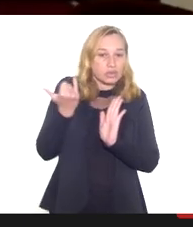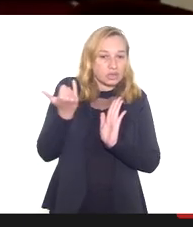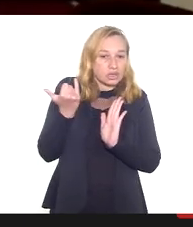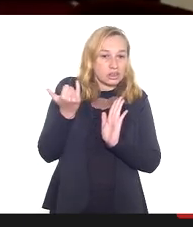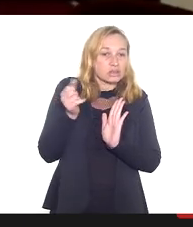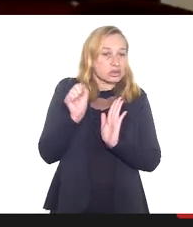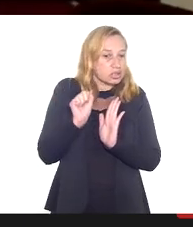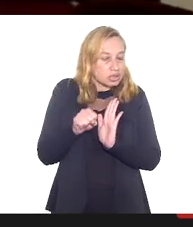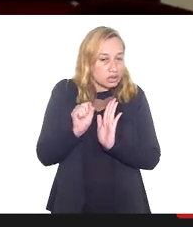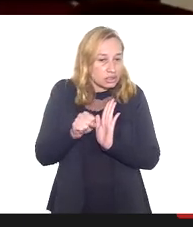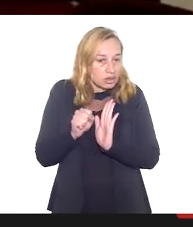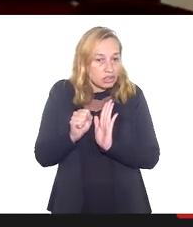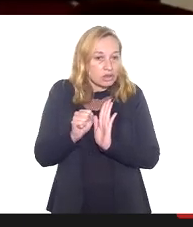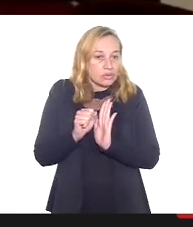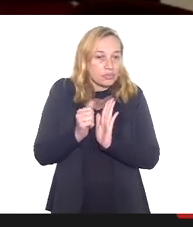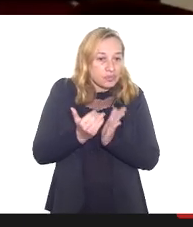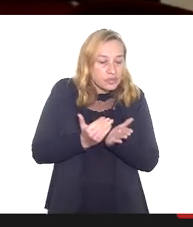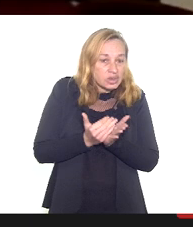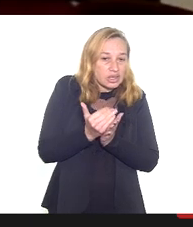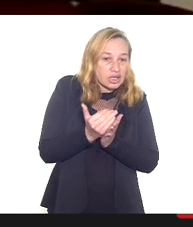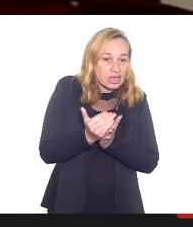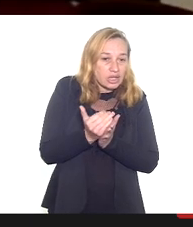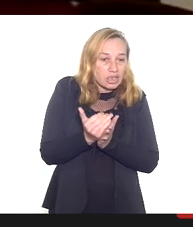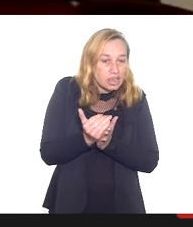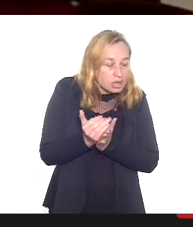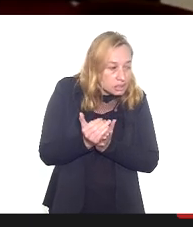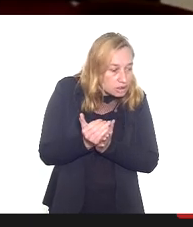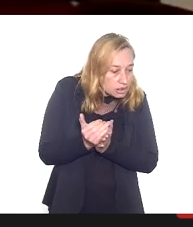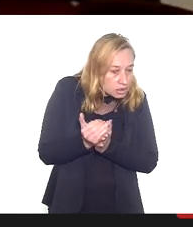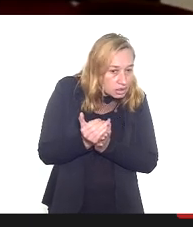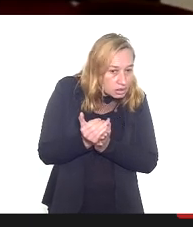né, colocar que desde